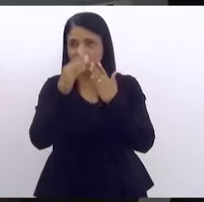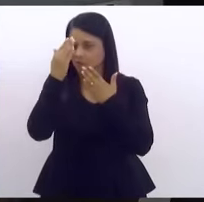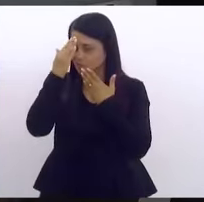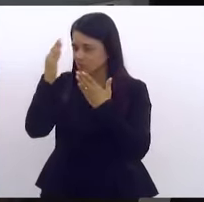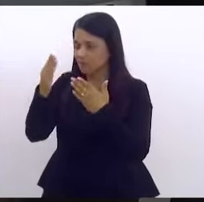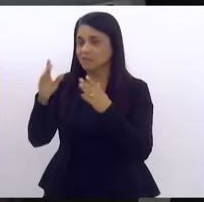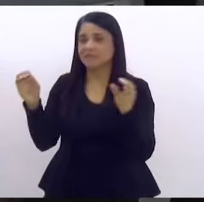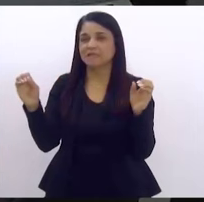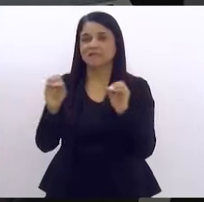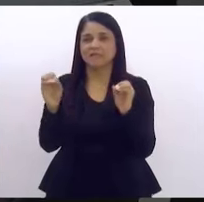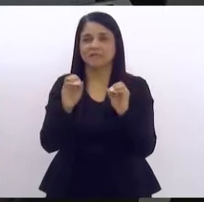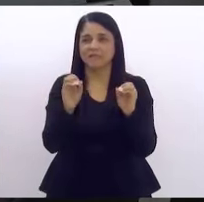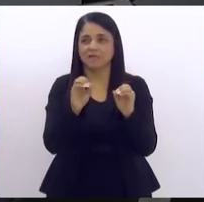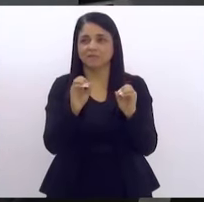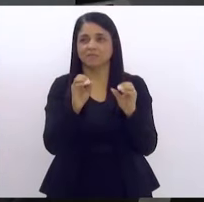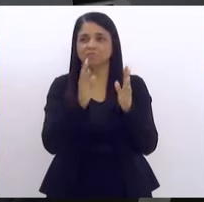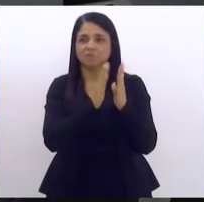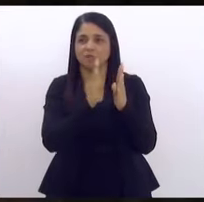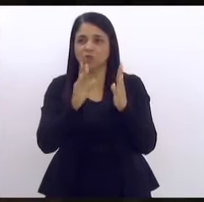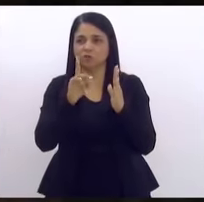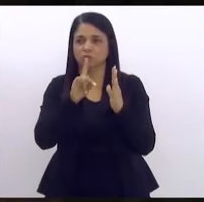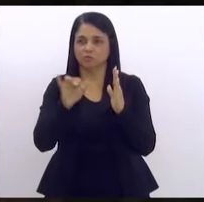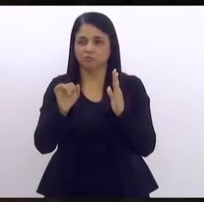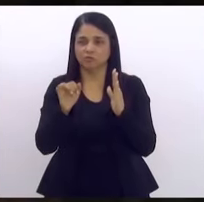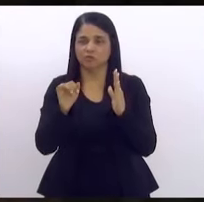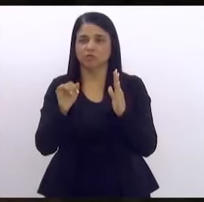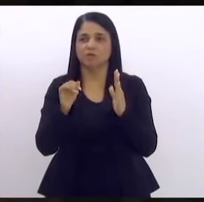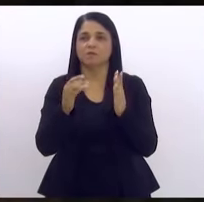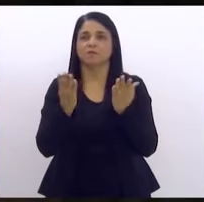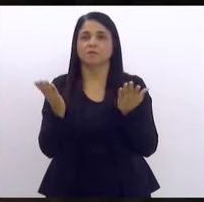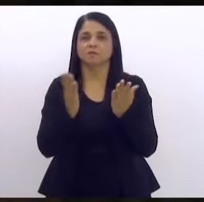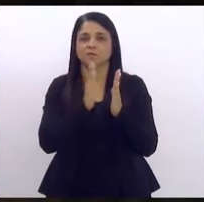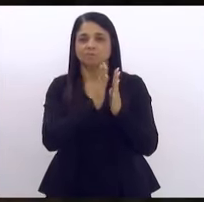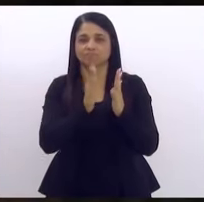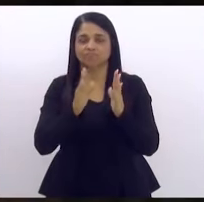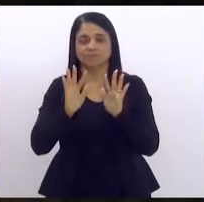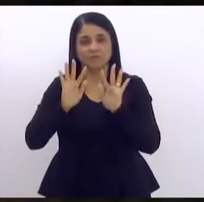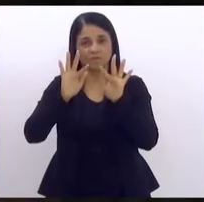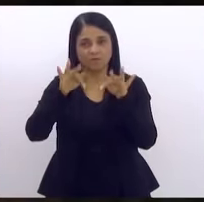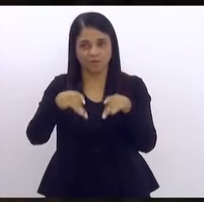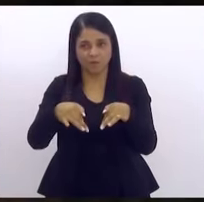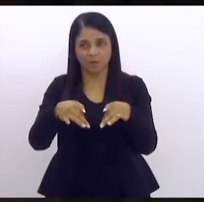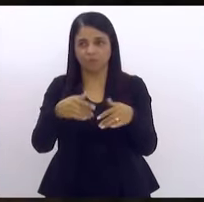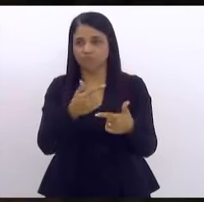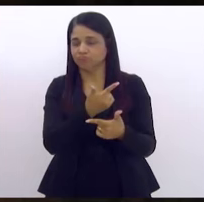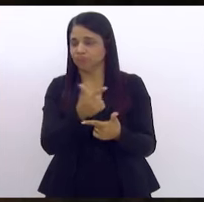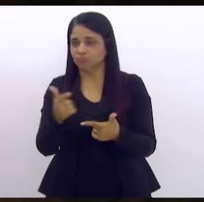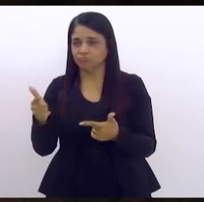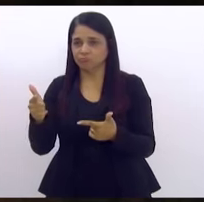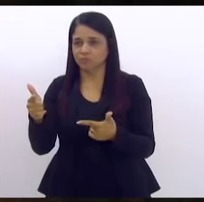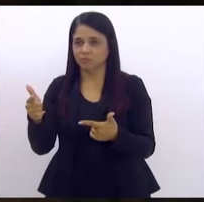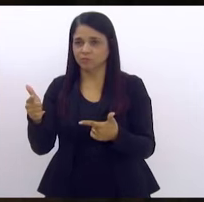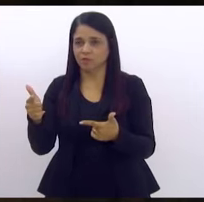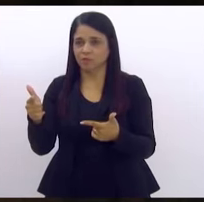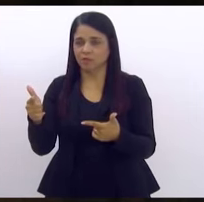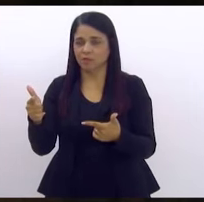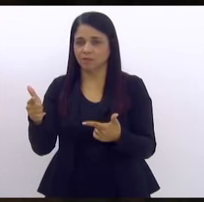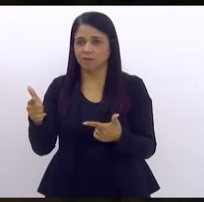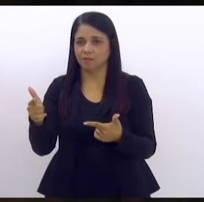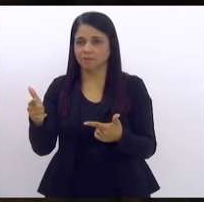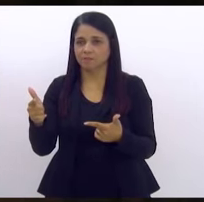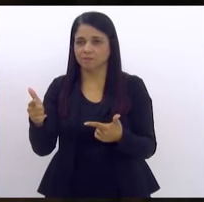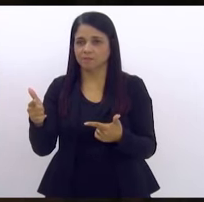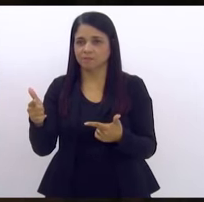Nada havendo mais na ordem do dia, passa o expediente final, não tendo...